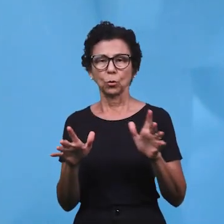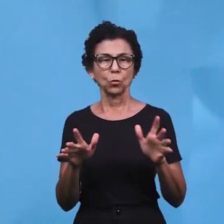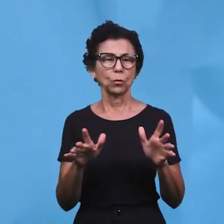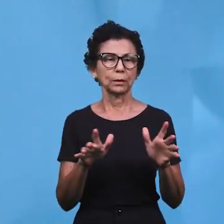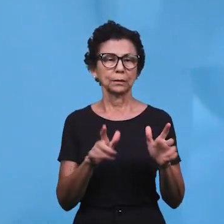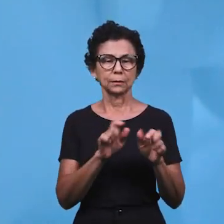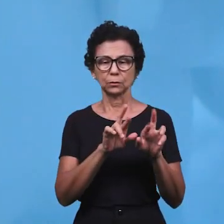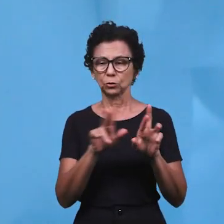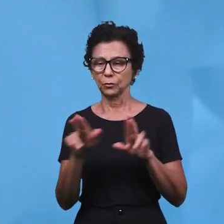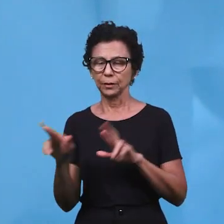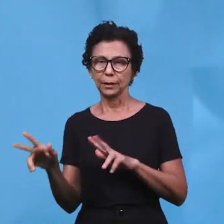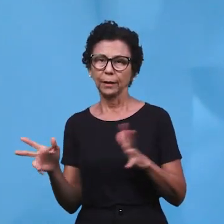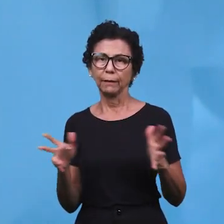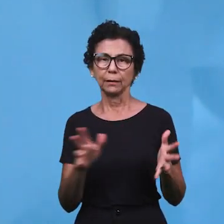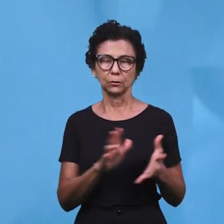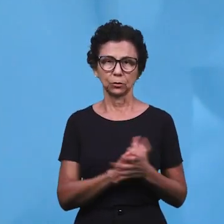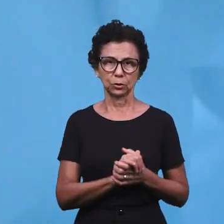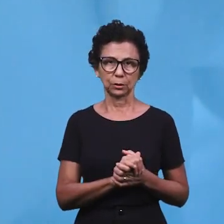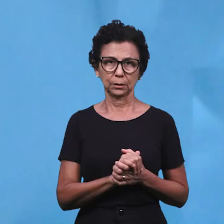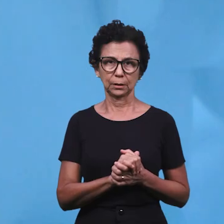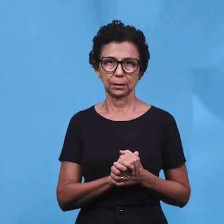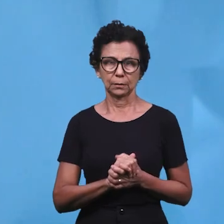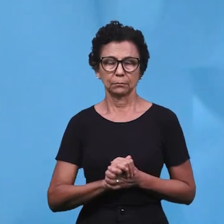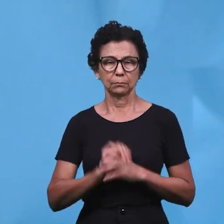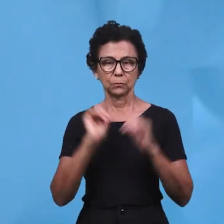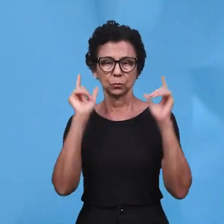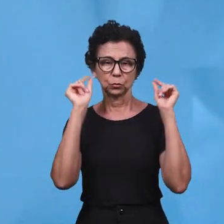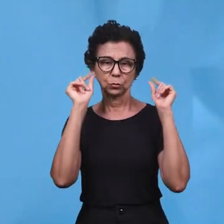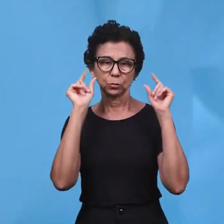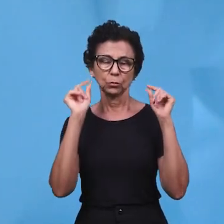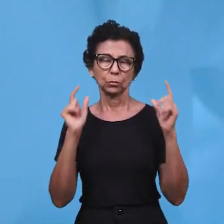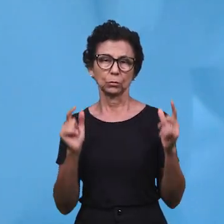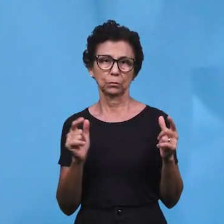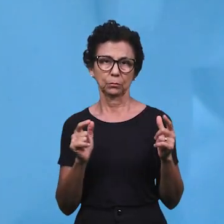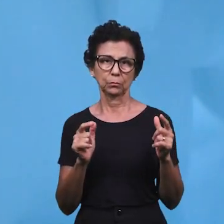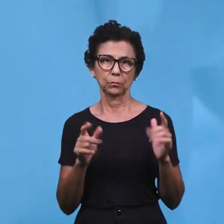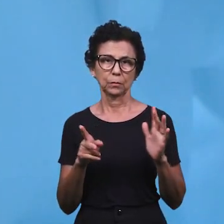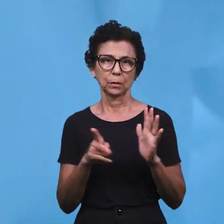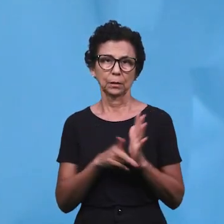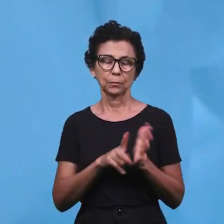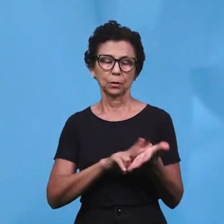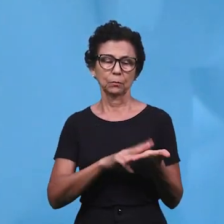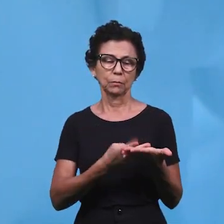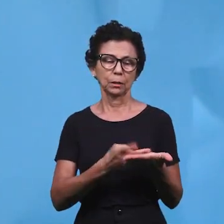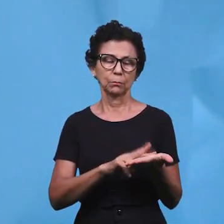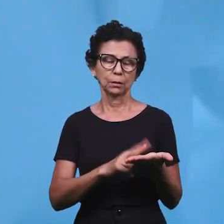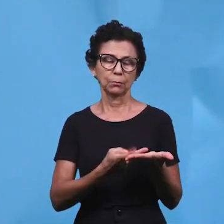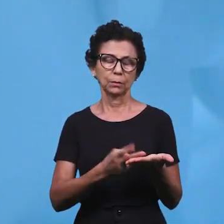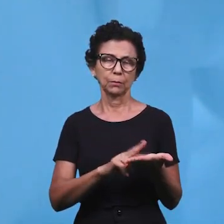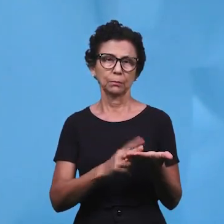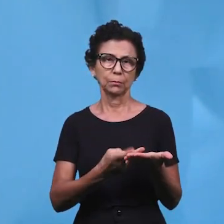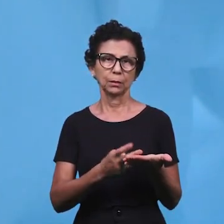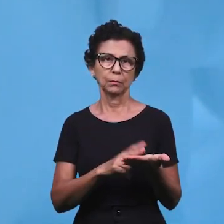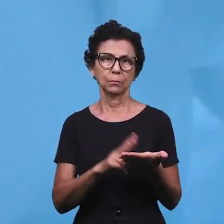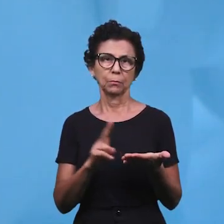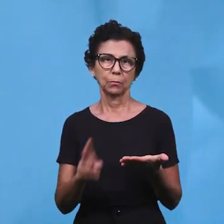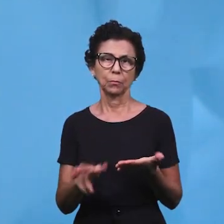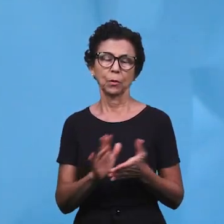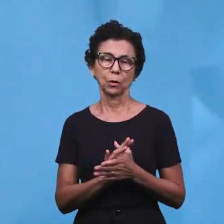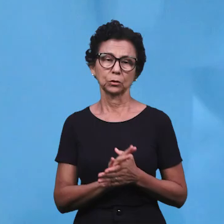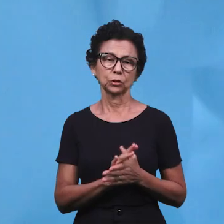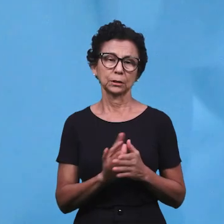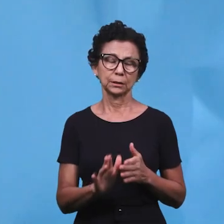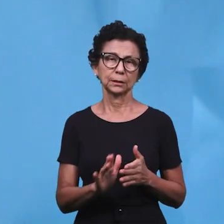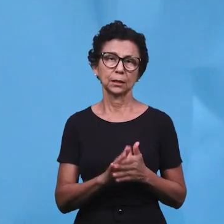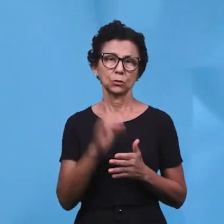Existem claro. diagnósticos de distúrbios do sono. A própria insônia, que é a dificuldade para dormir, pode ser classificada em